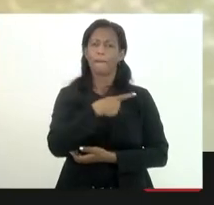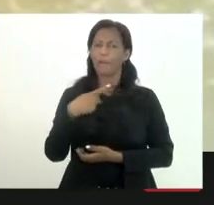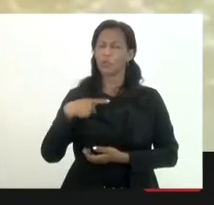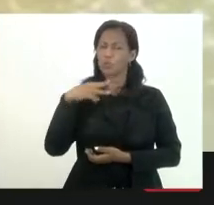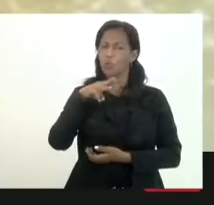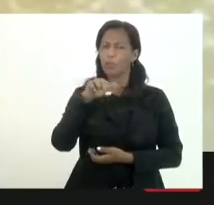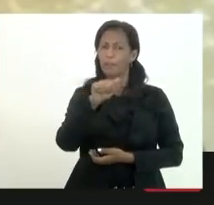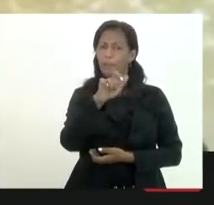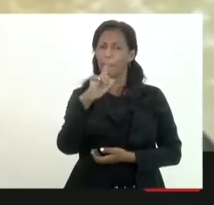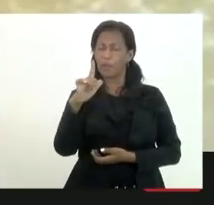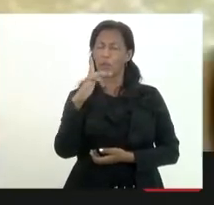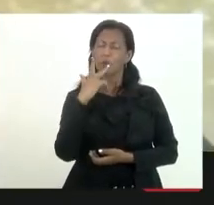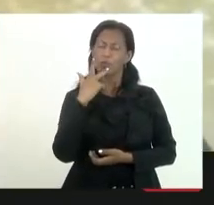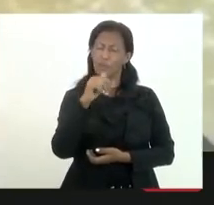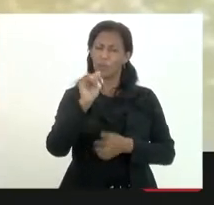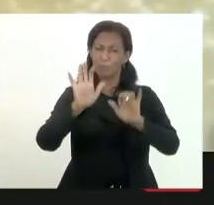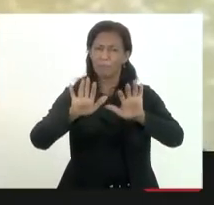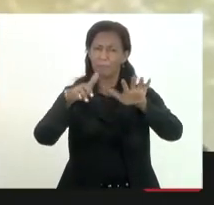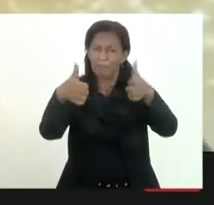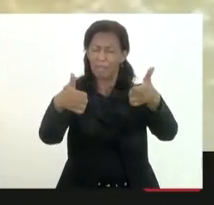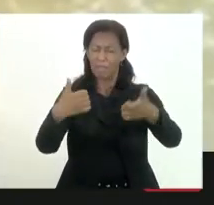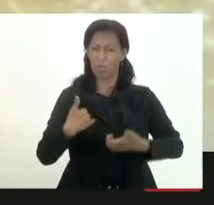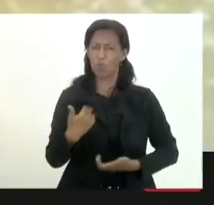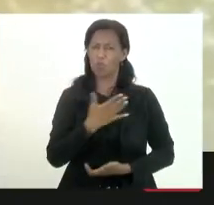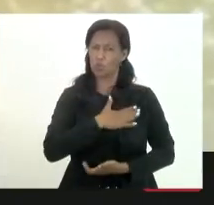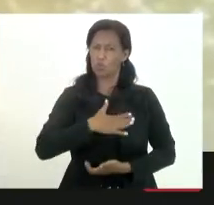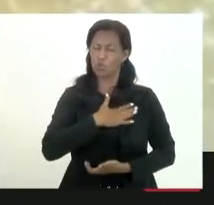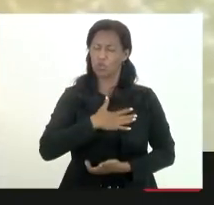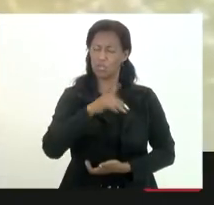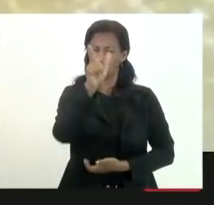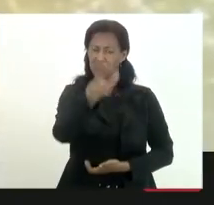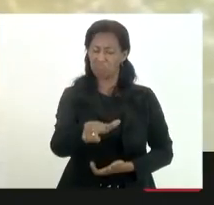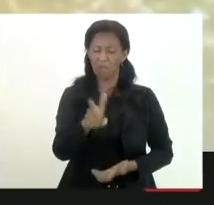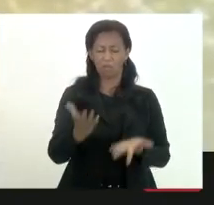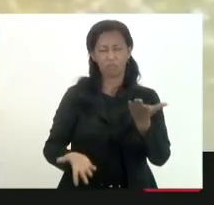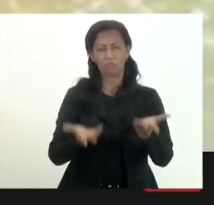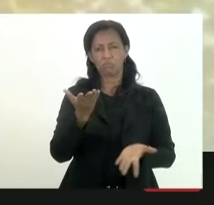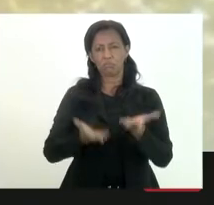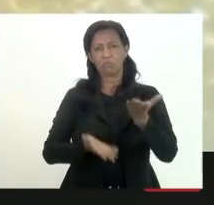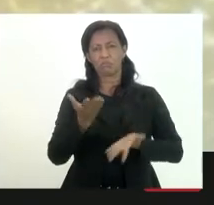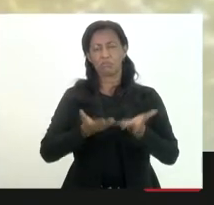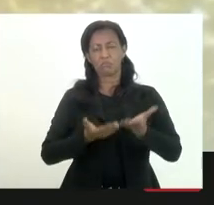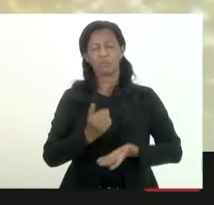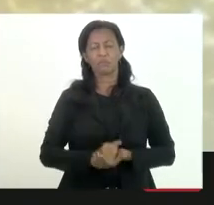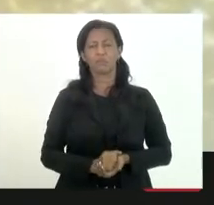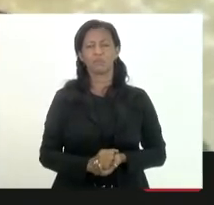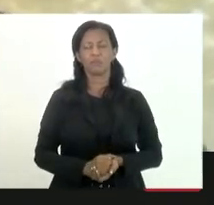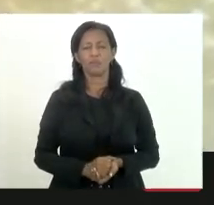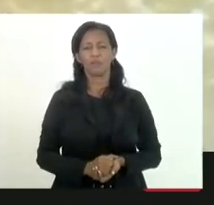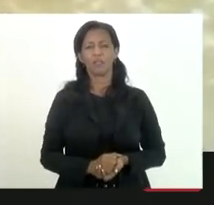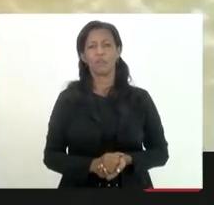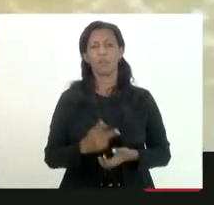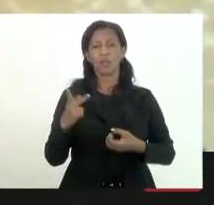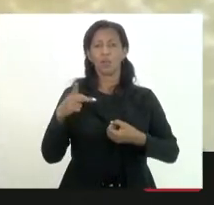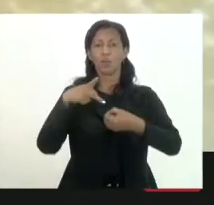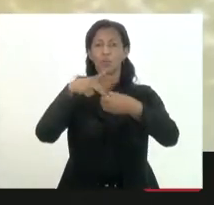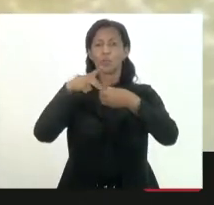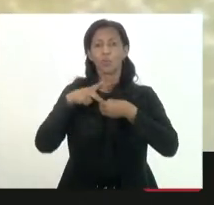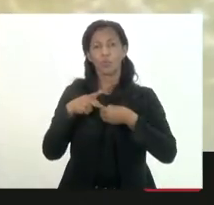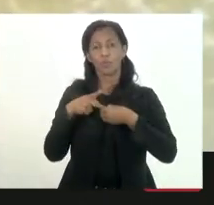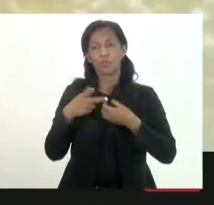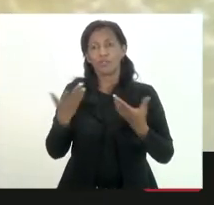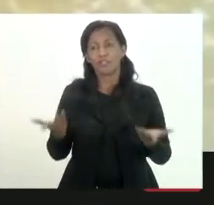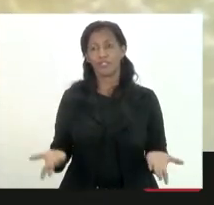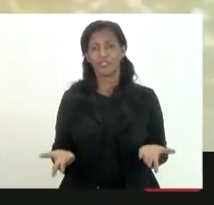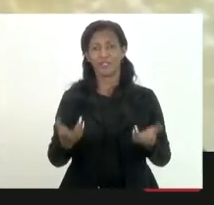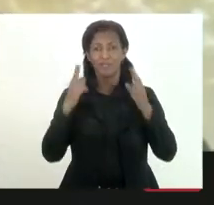Antônio falou, eu gostei. É uma pessoa muito equilibrada, muito equilibrada. O procurador, evidentemente, tem